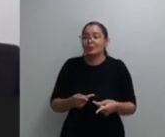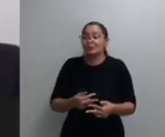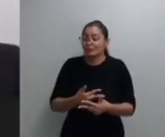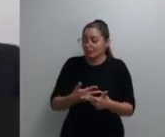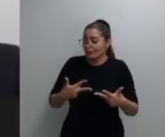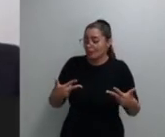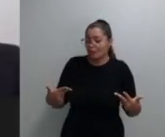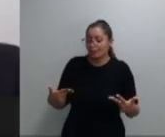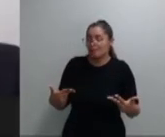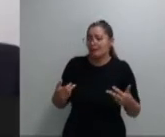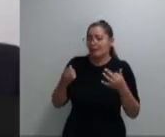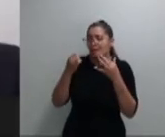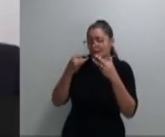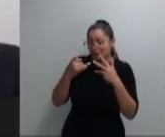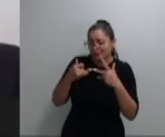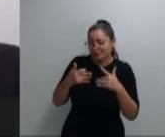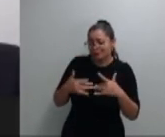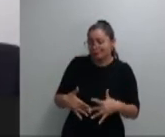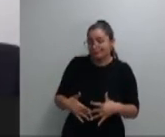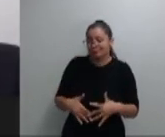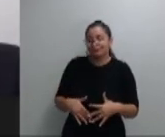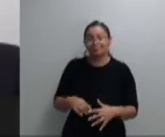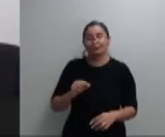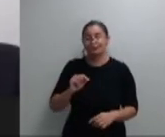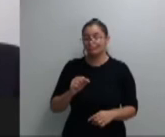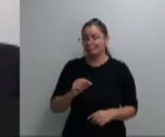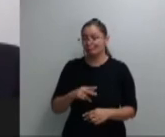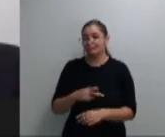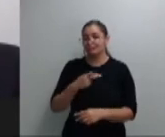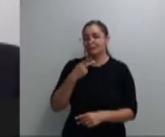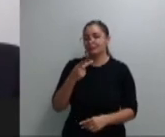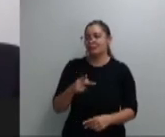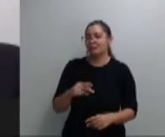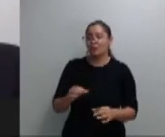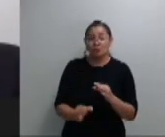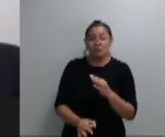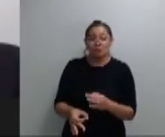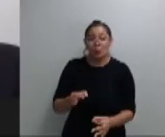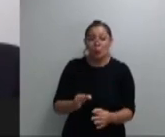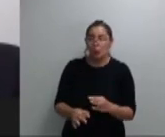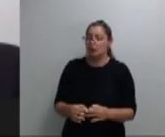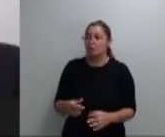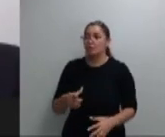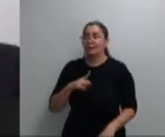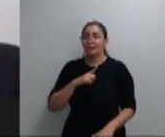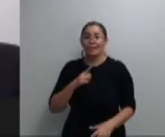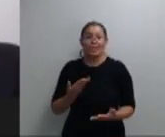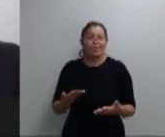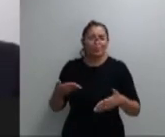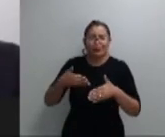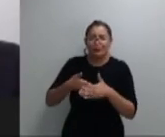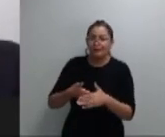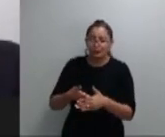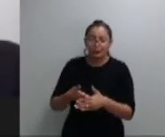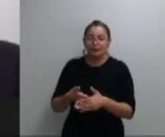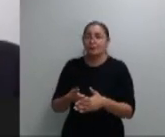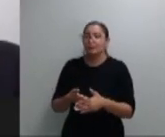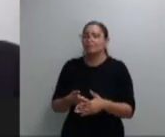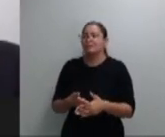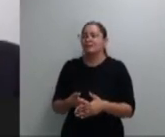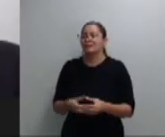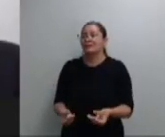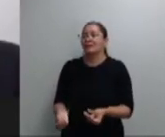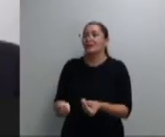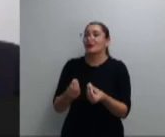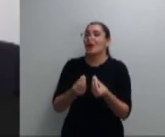e eu falo há sinais que não ocorre omissão ou julgado que não adentra matéria de mérito trazido